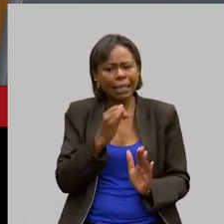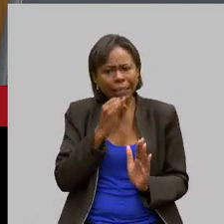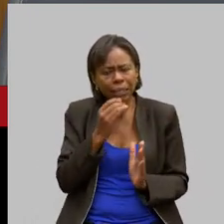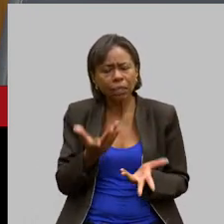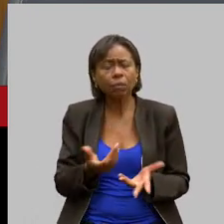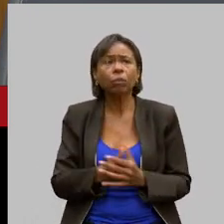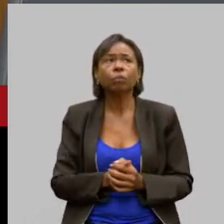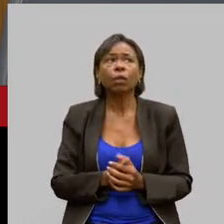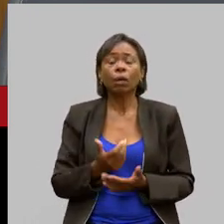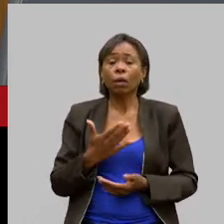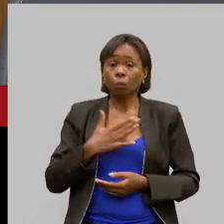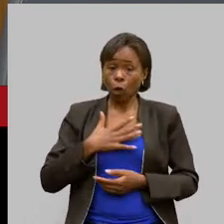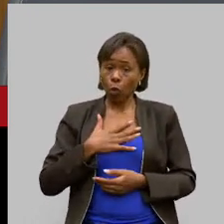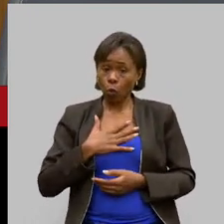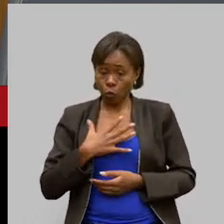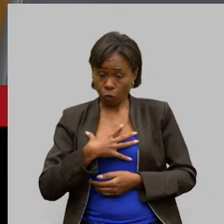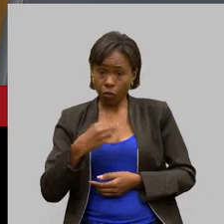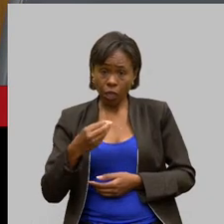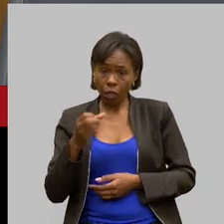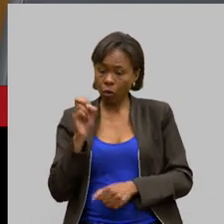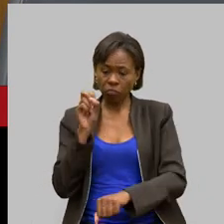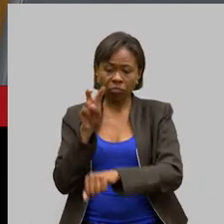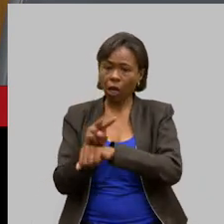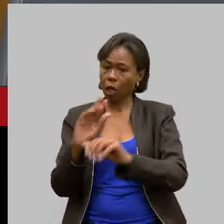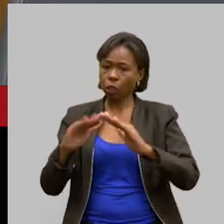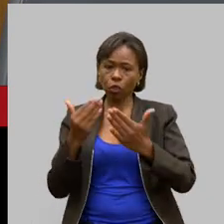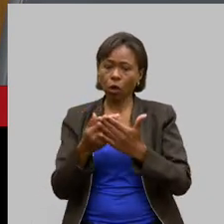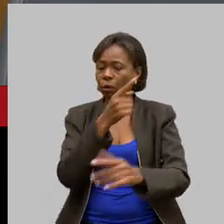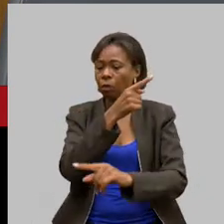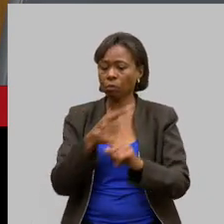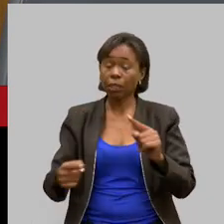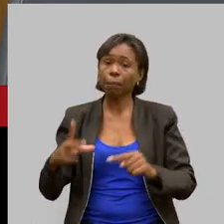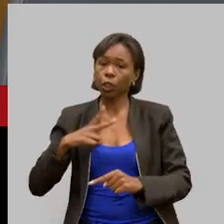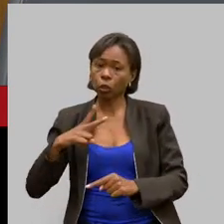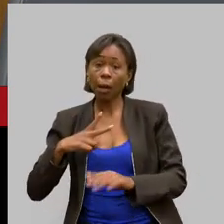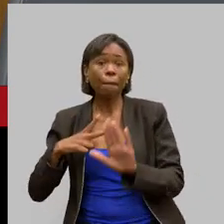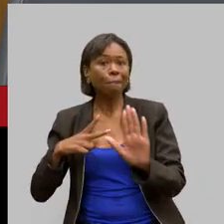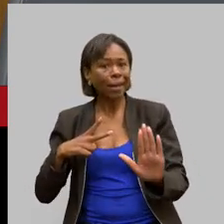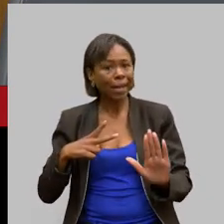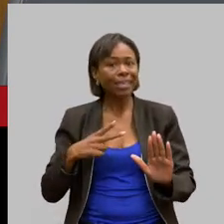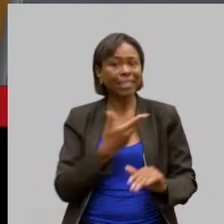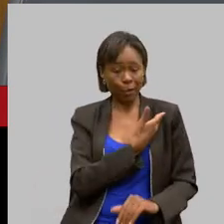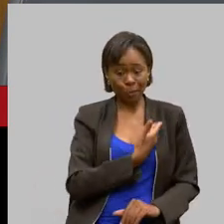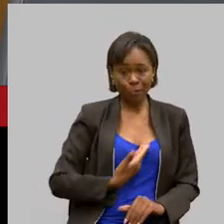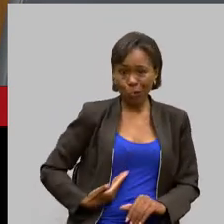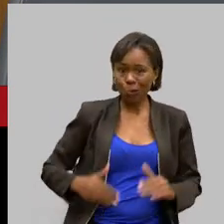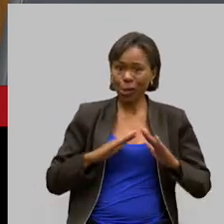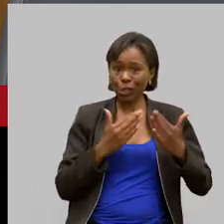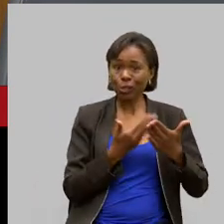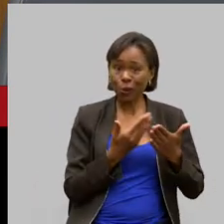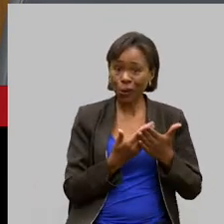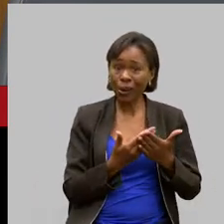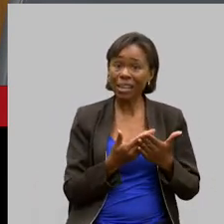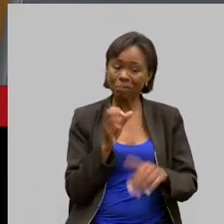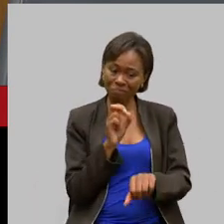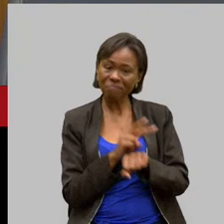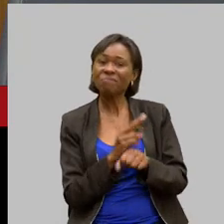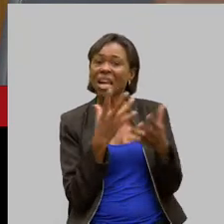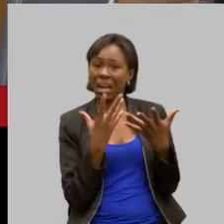particular Mas ele foi extremamente bem aceito isso eu preciso louvar na escola pública de de Belo Horizonte Foi